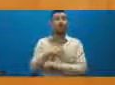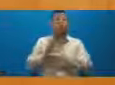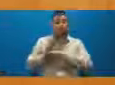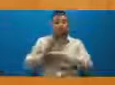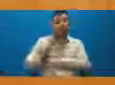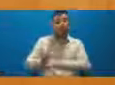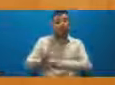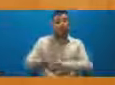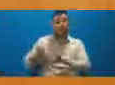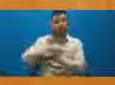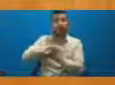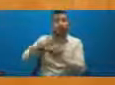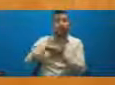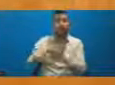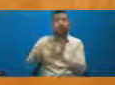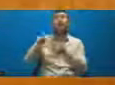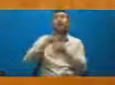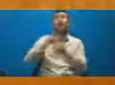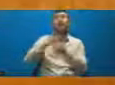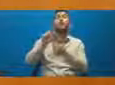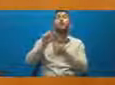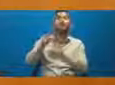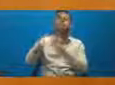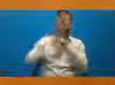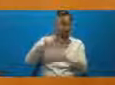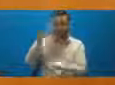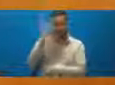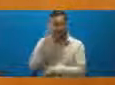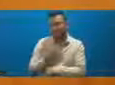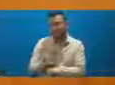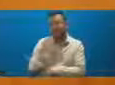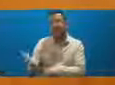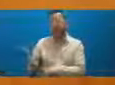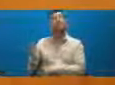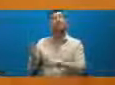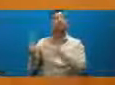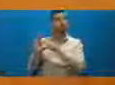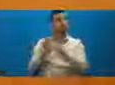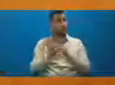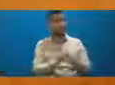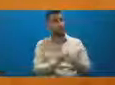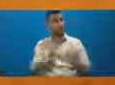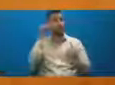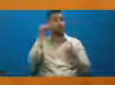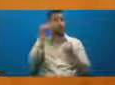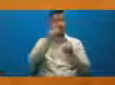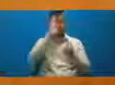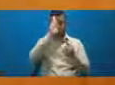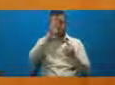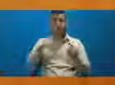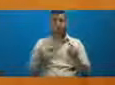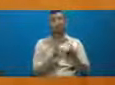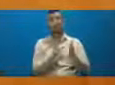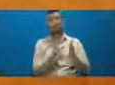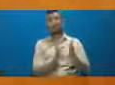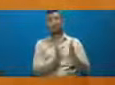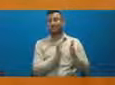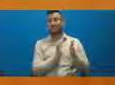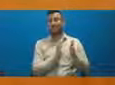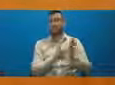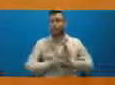em primeiro lugar o povo brasileiro Nesse contexto o objetivo central do nosso partido É